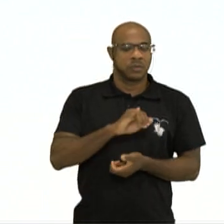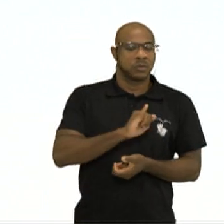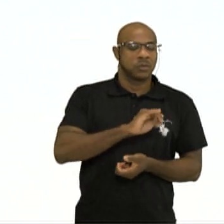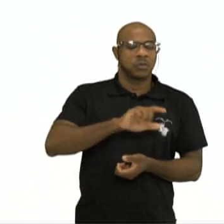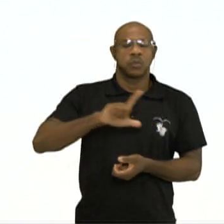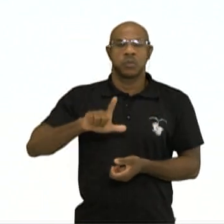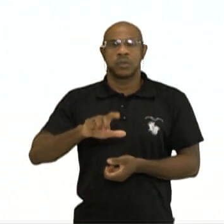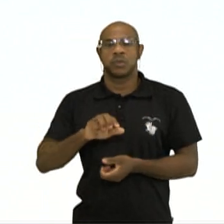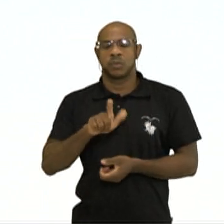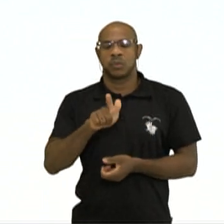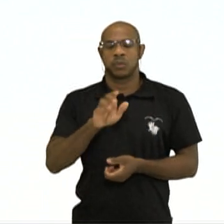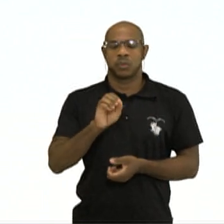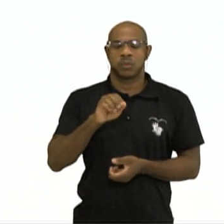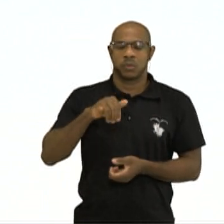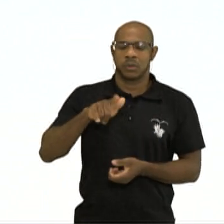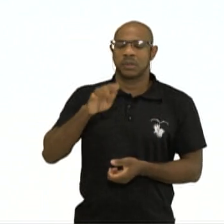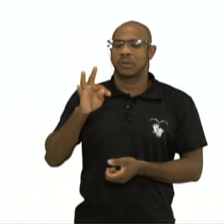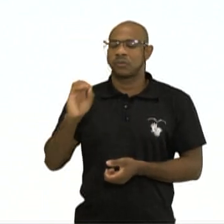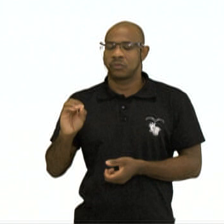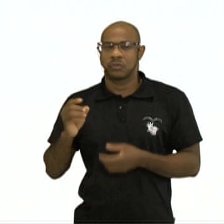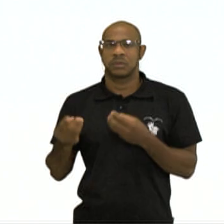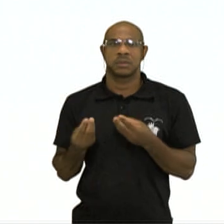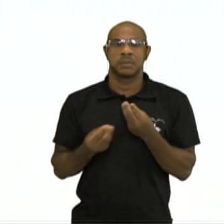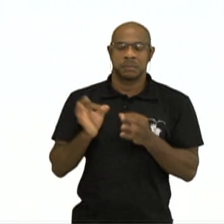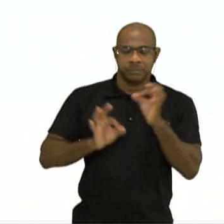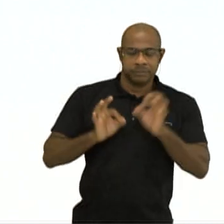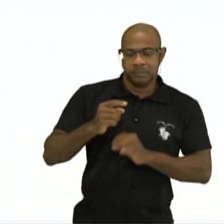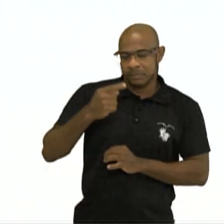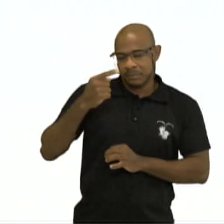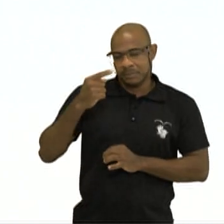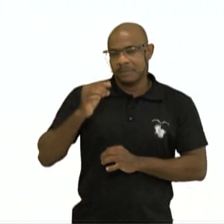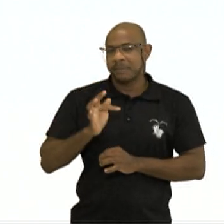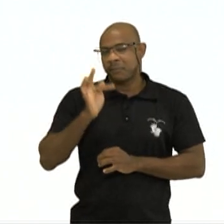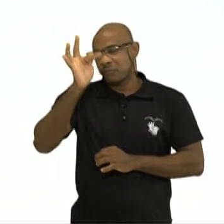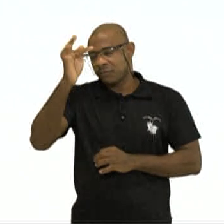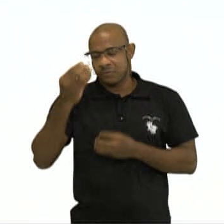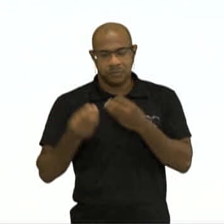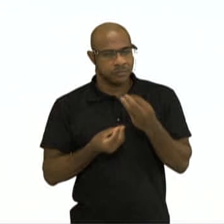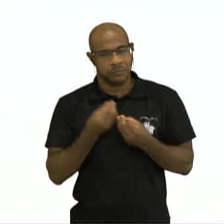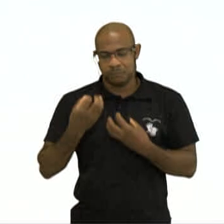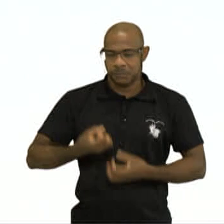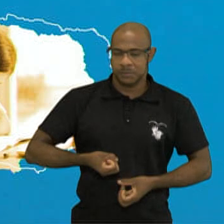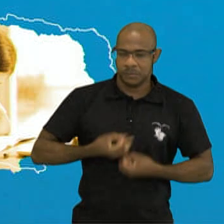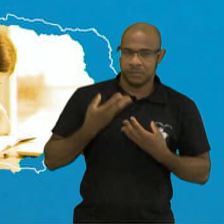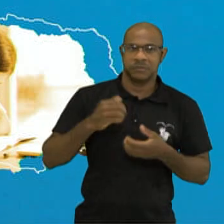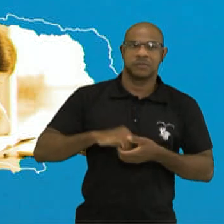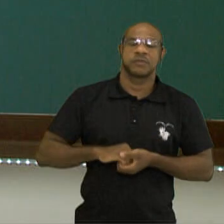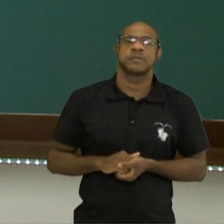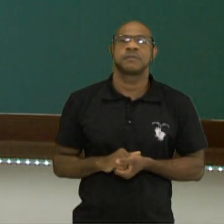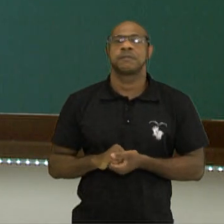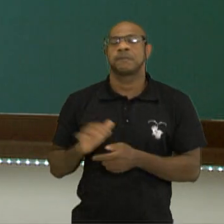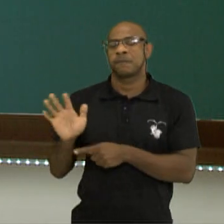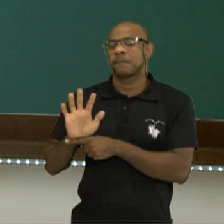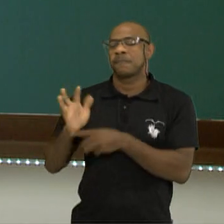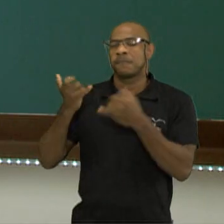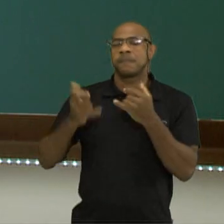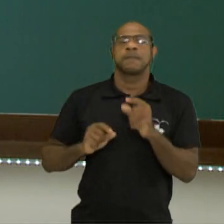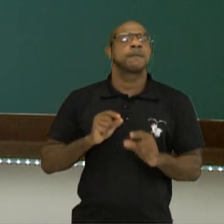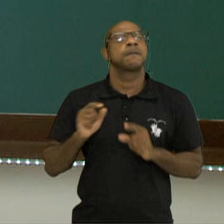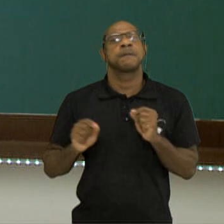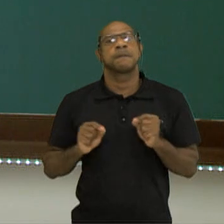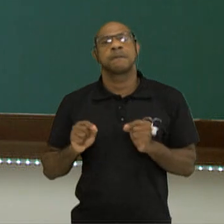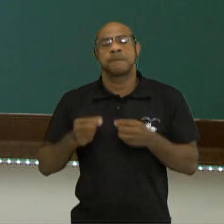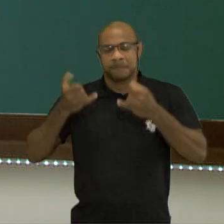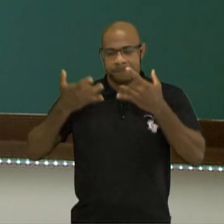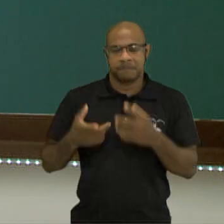o will, para descrever planos, expectativas e fazer as previsões. Nesse vídeo, nós falamos